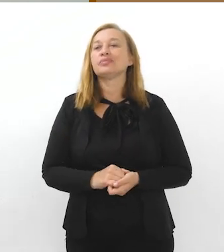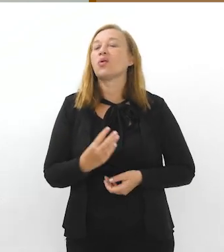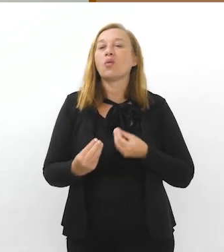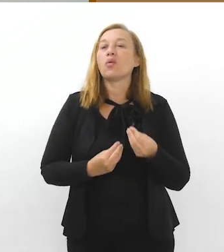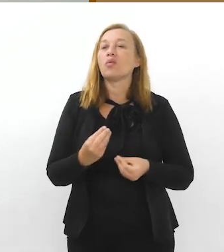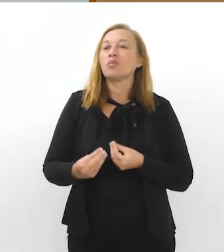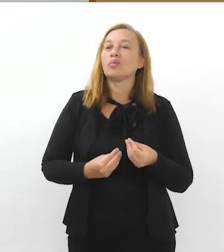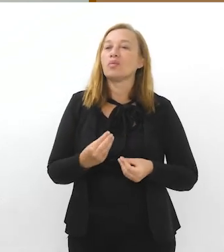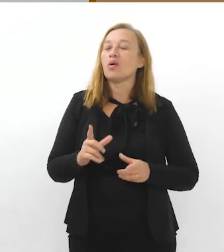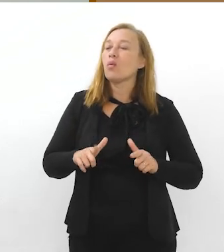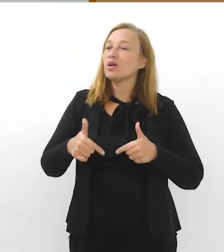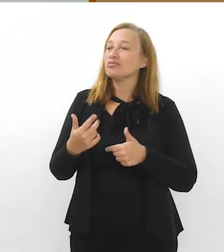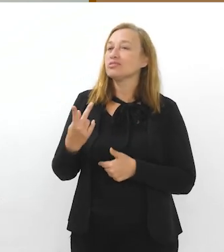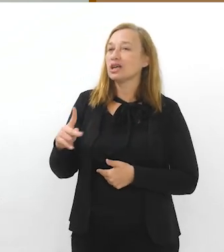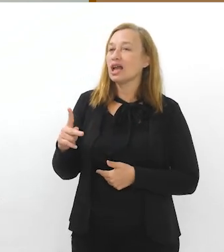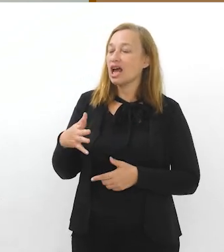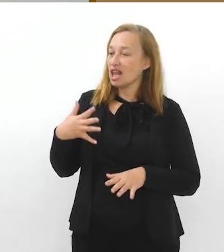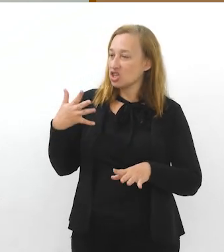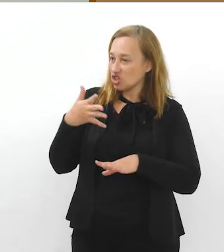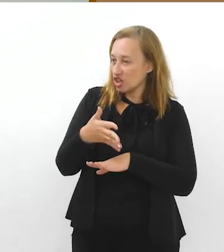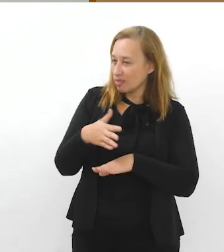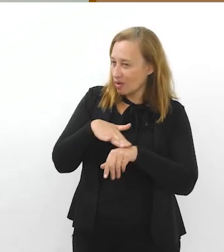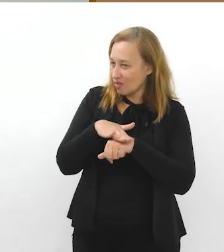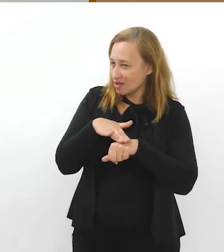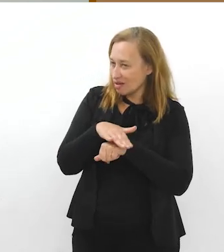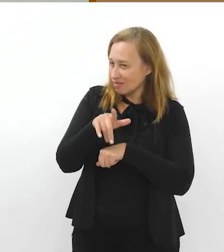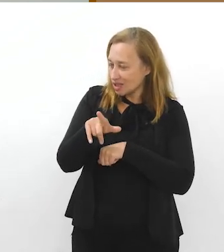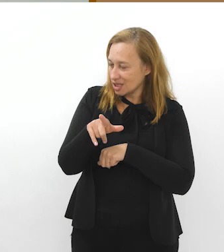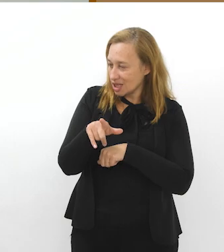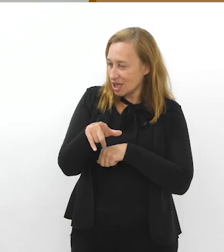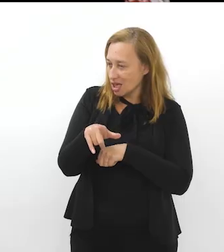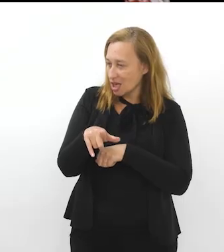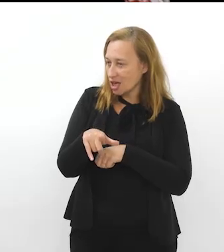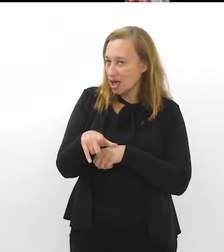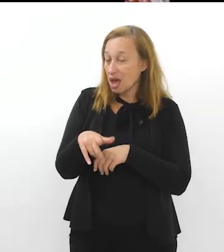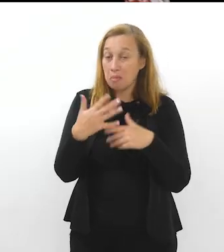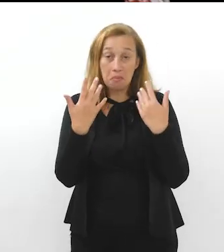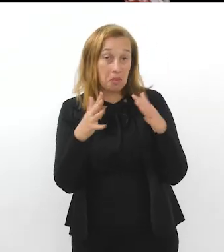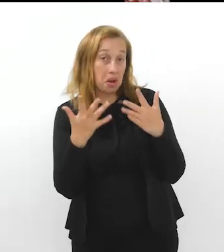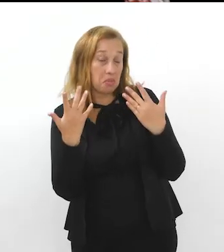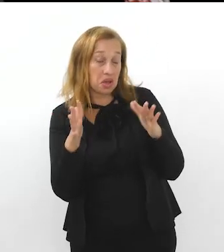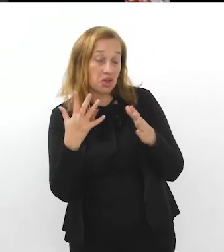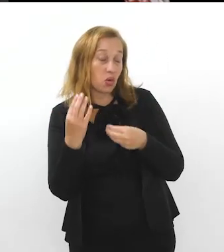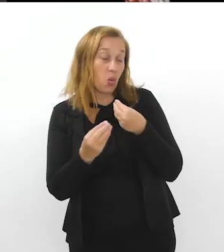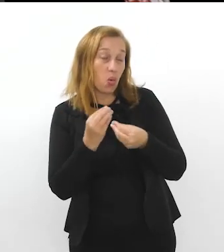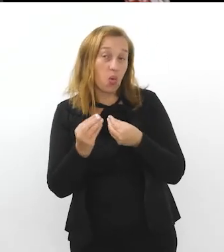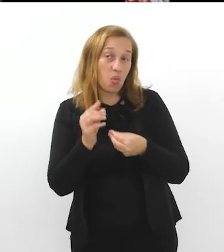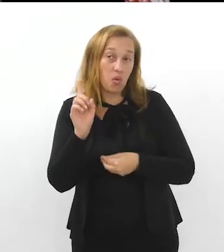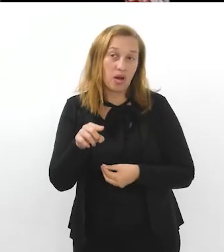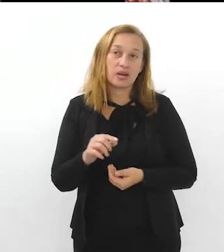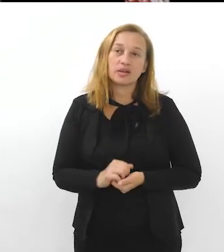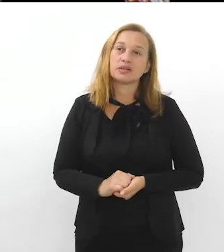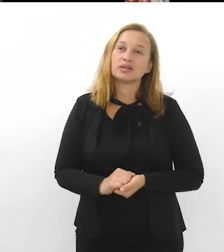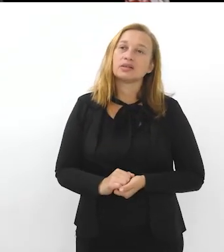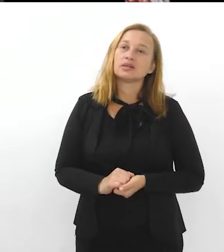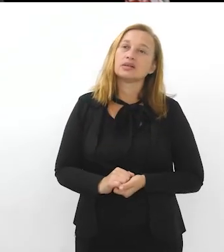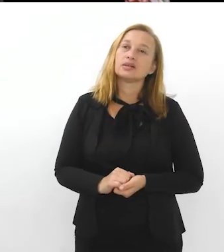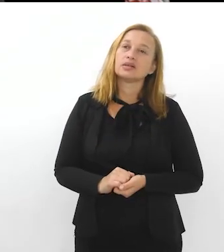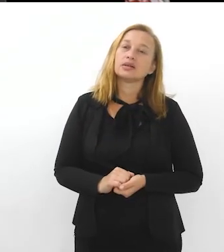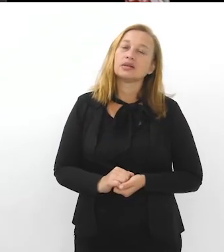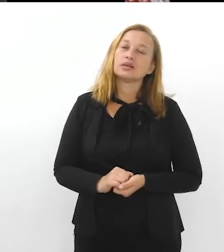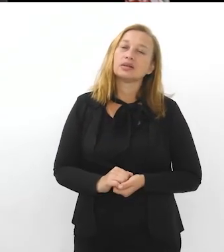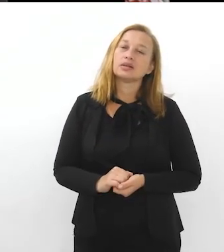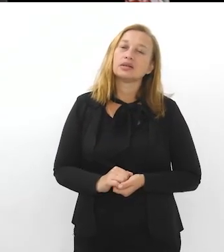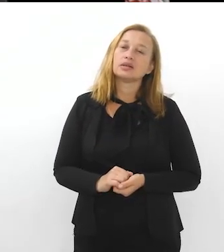inspiram e eu fico inspirada também para passar coisas boas. Como é que é a reação delas? Elas chegam para conversar com